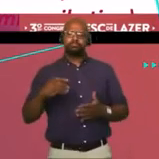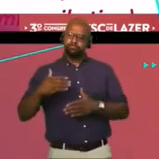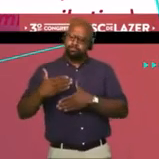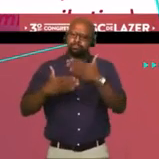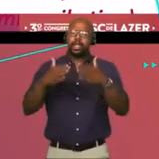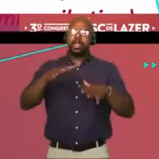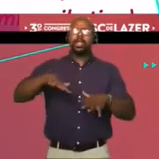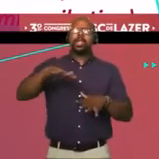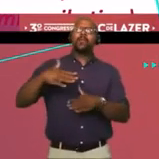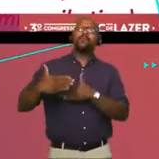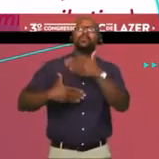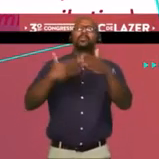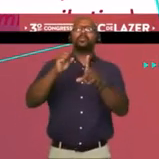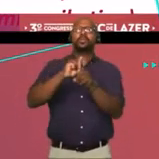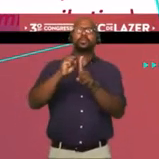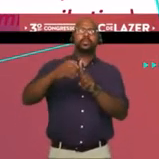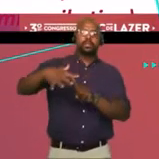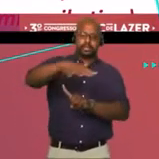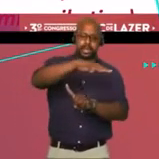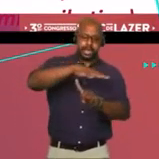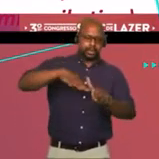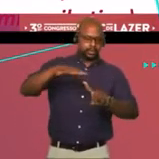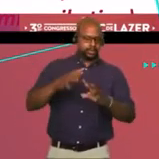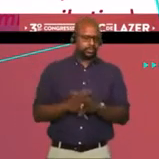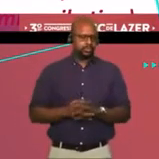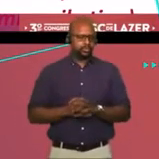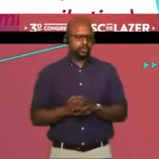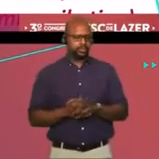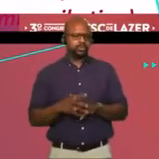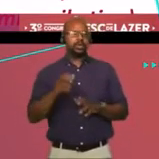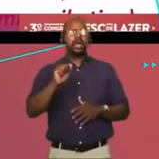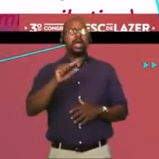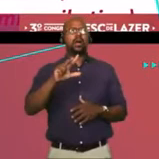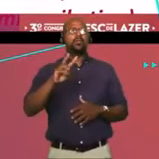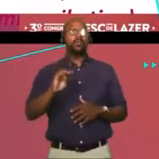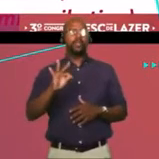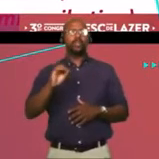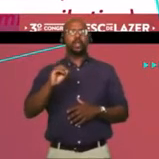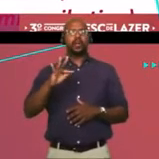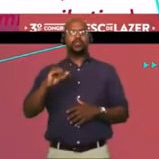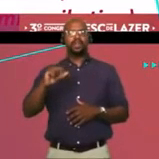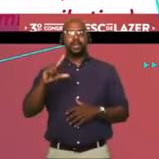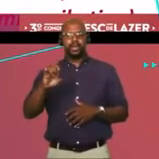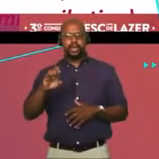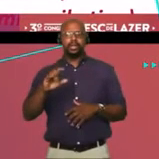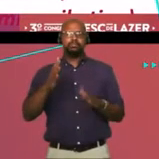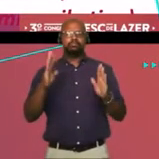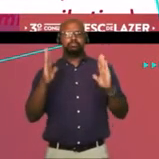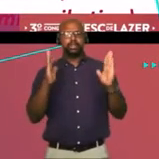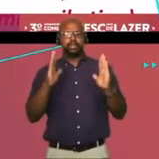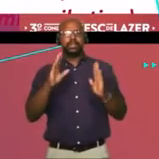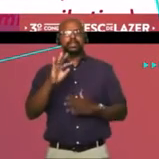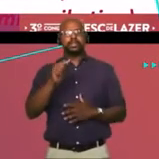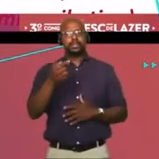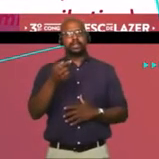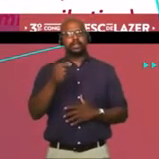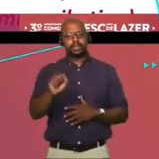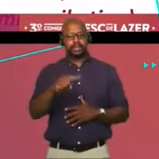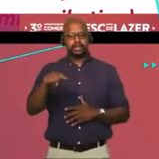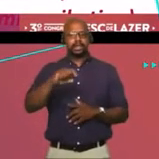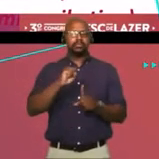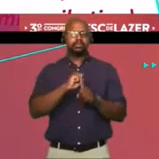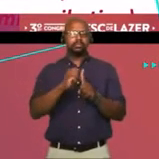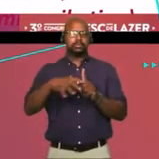evolução da sociedade não é o Alvin toffler um sociólogo americano havia falado na década de Setembro na evolução da sociedade